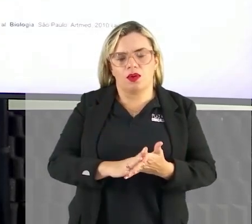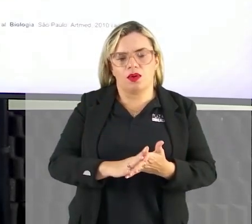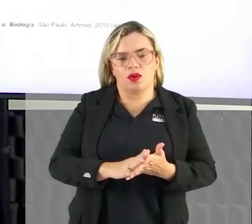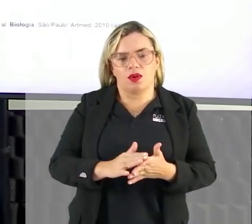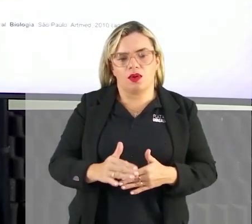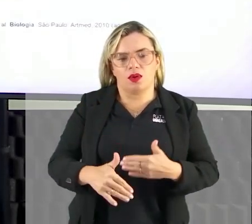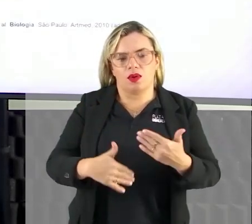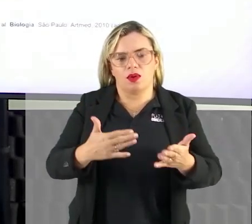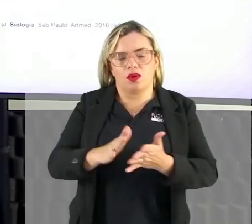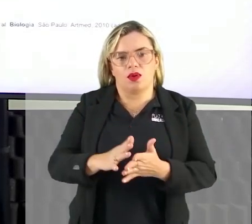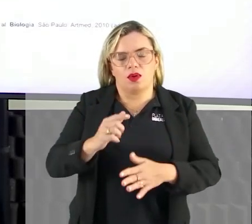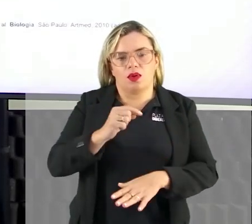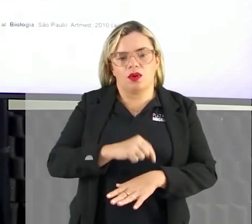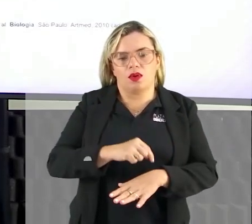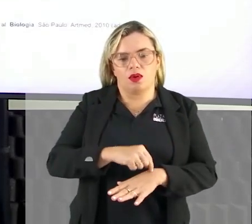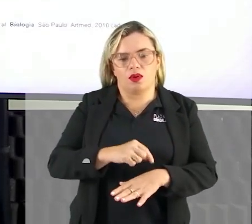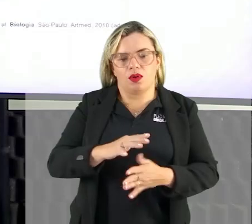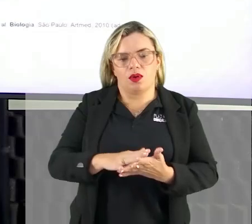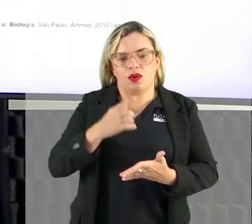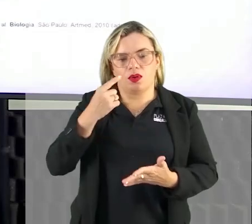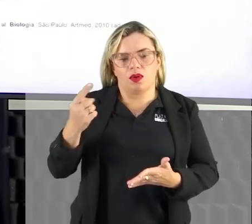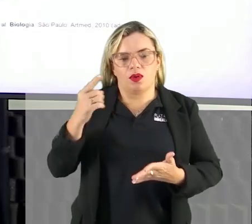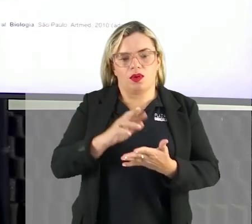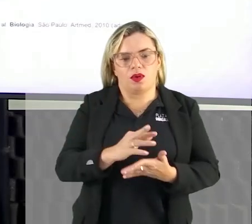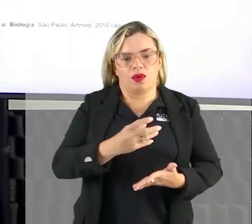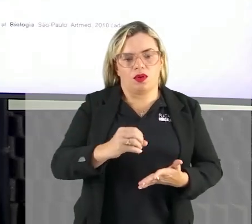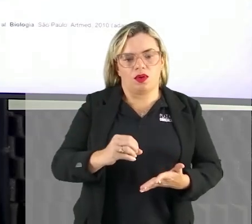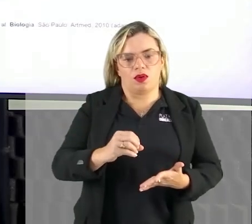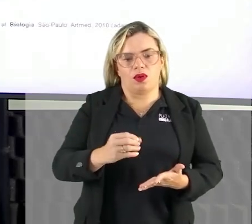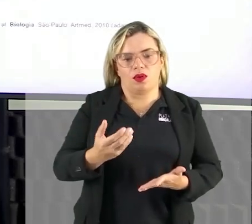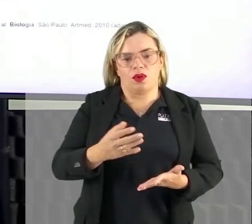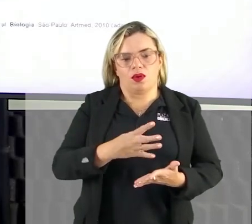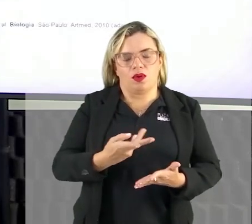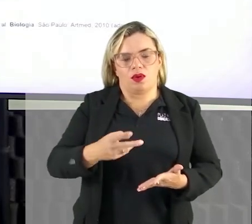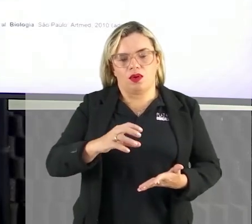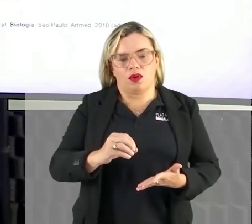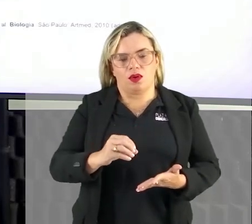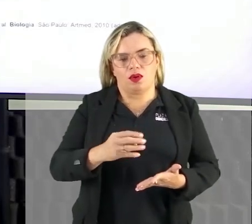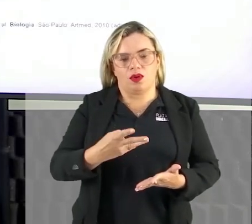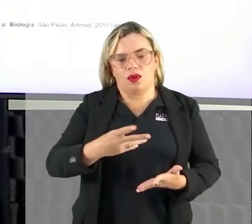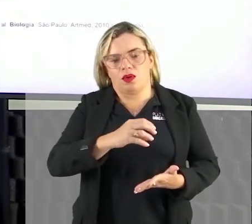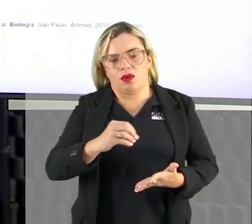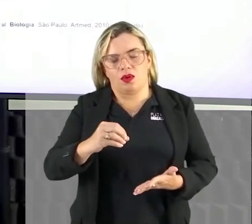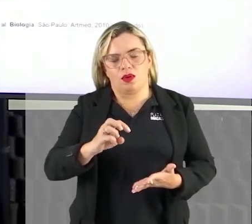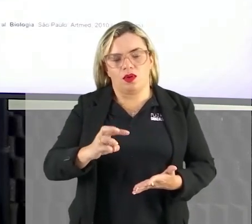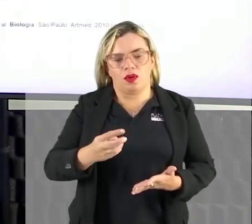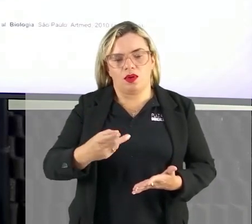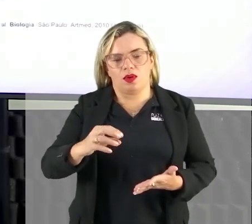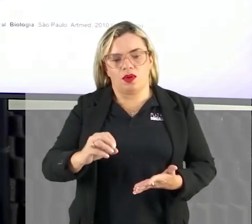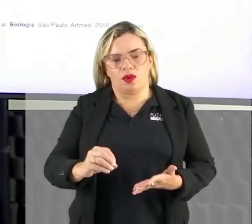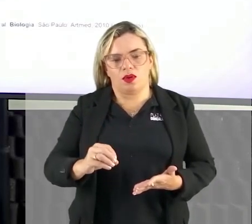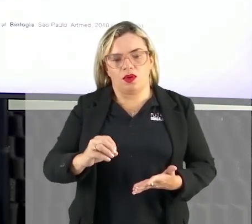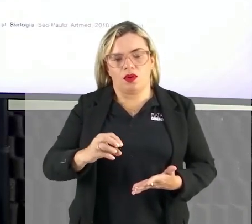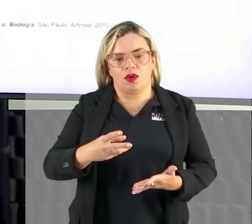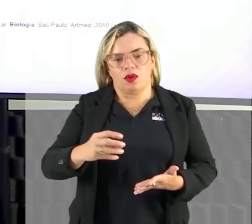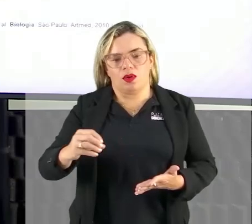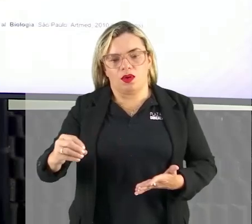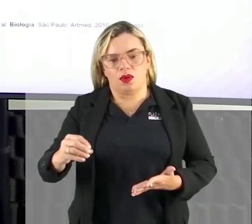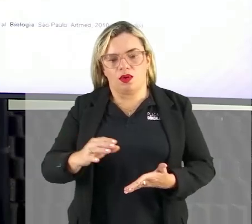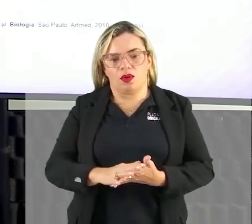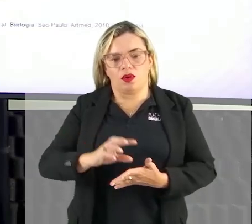né? De 500, 450, 400, aí vai diminuindo, né? Milhões de